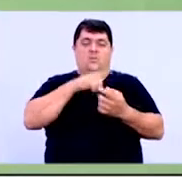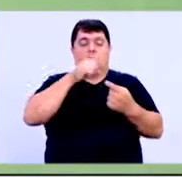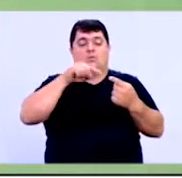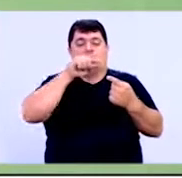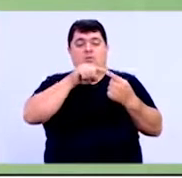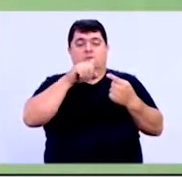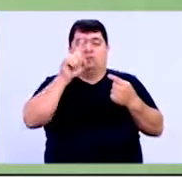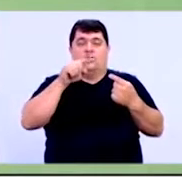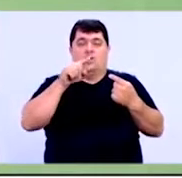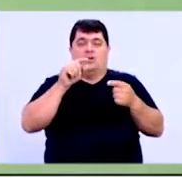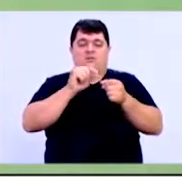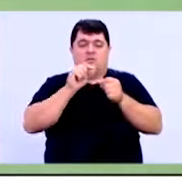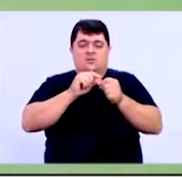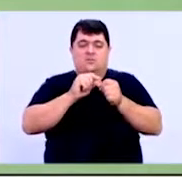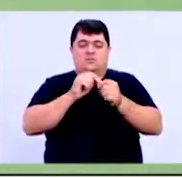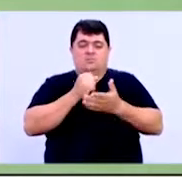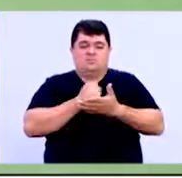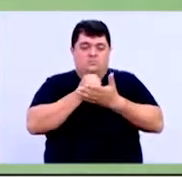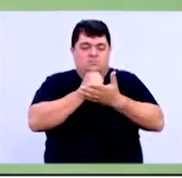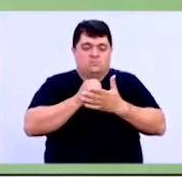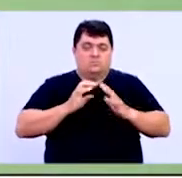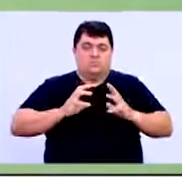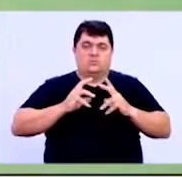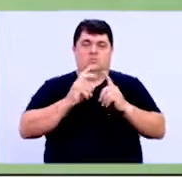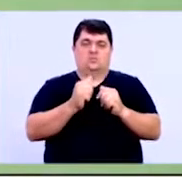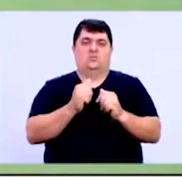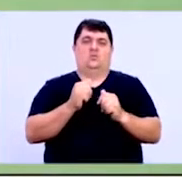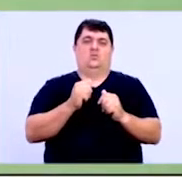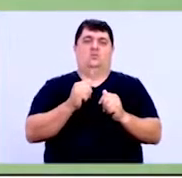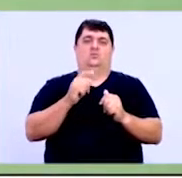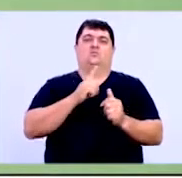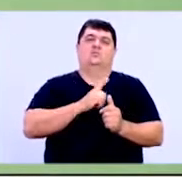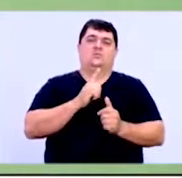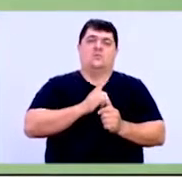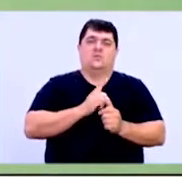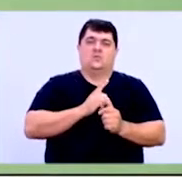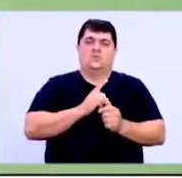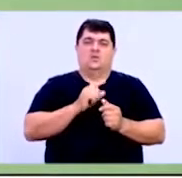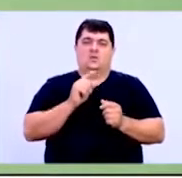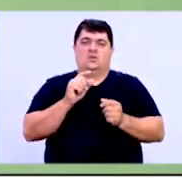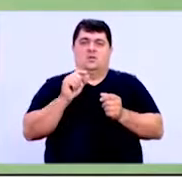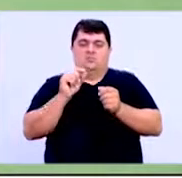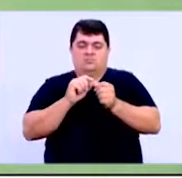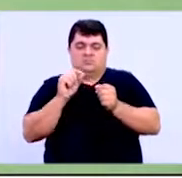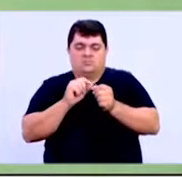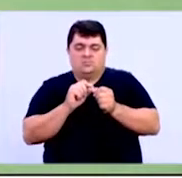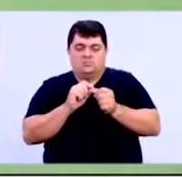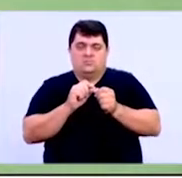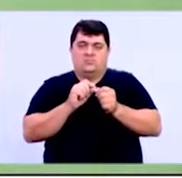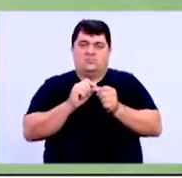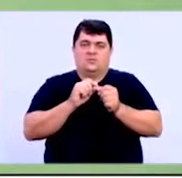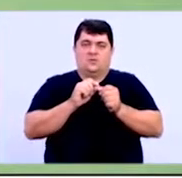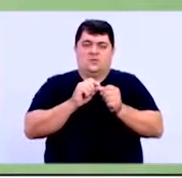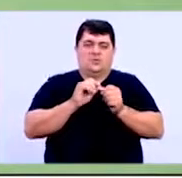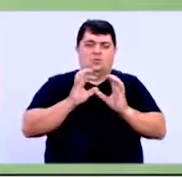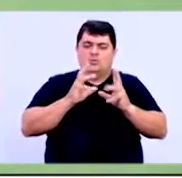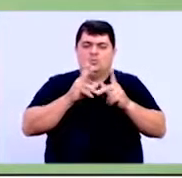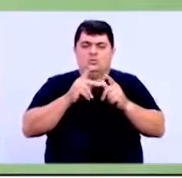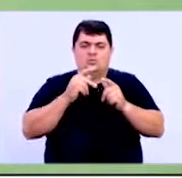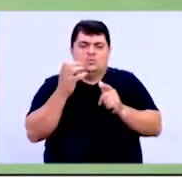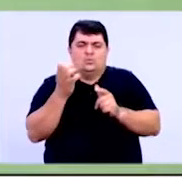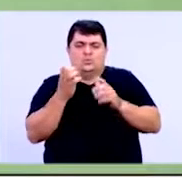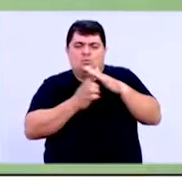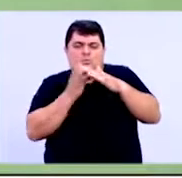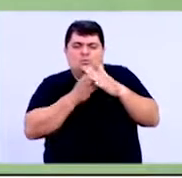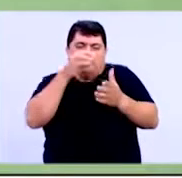esses dados, onde essa consolidação gera uma movimentação ou as movimentações de